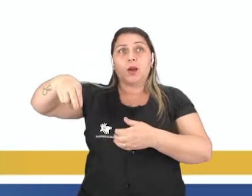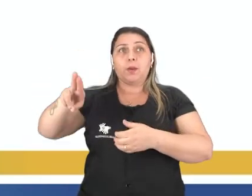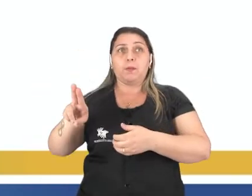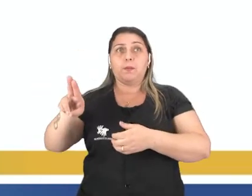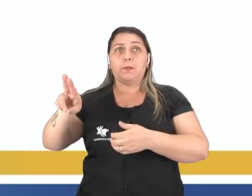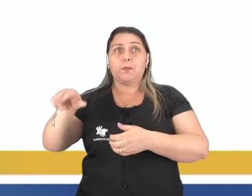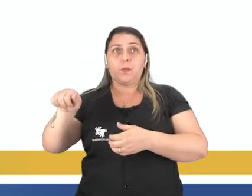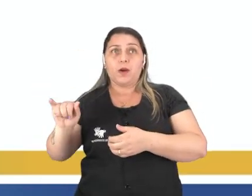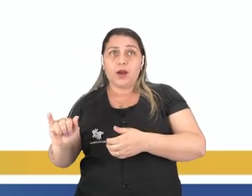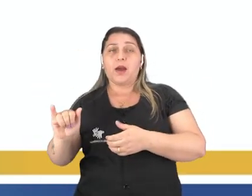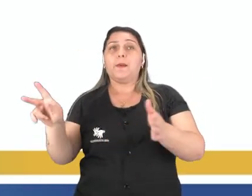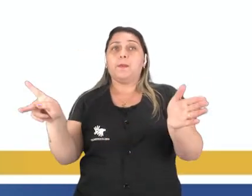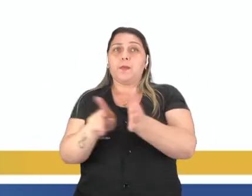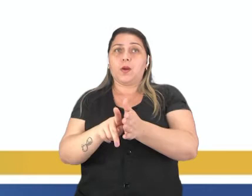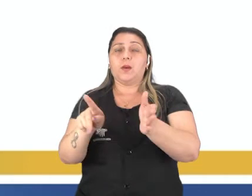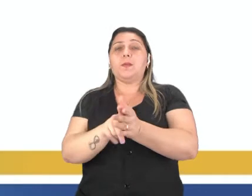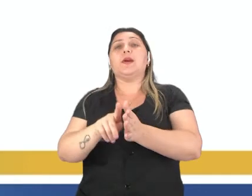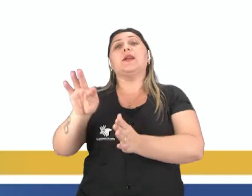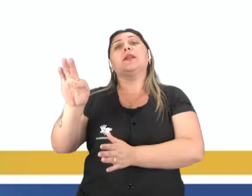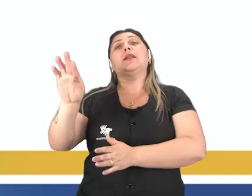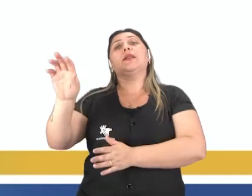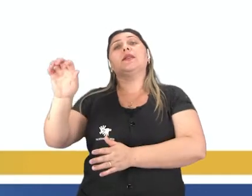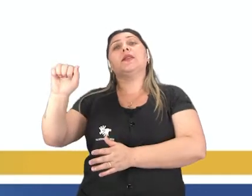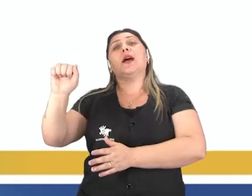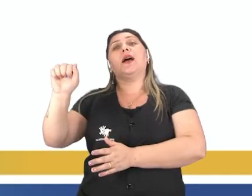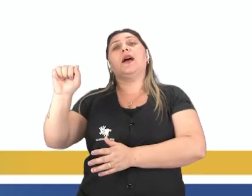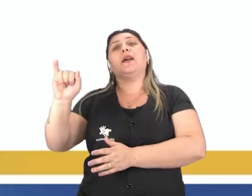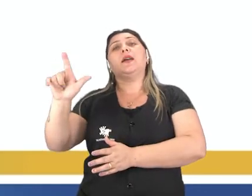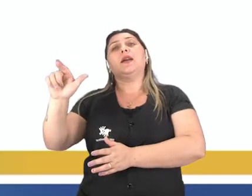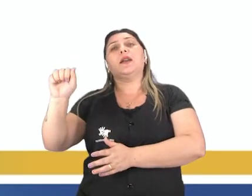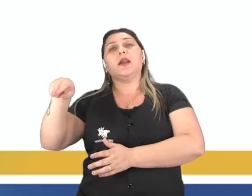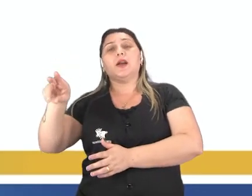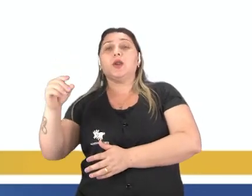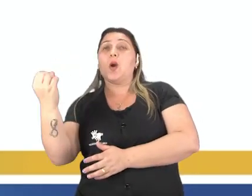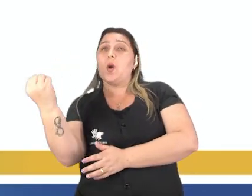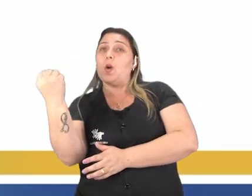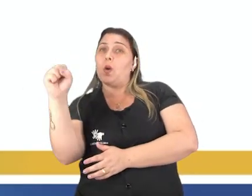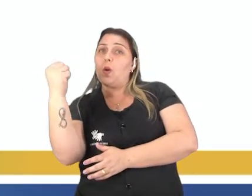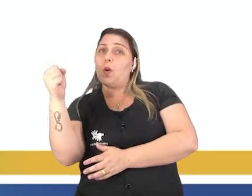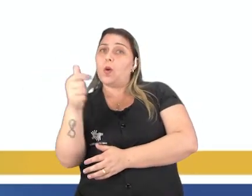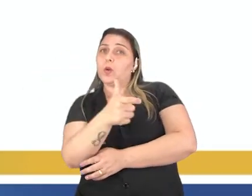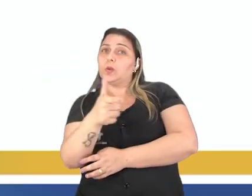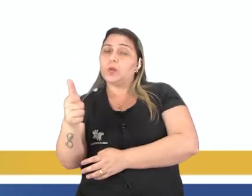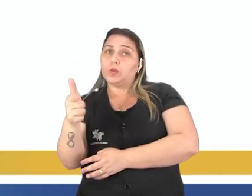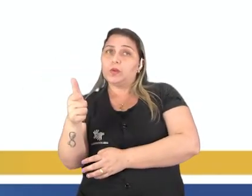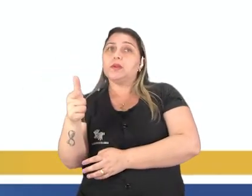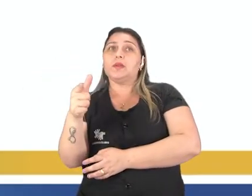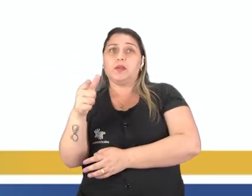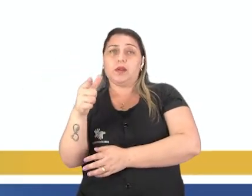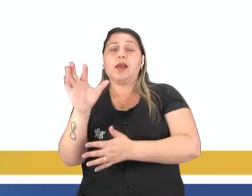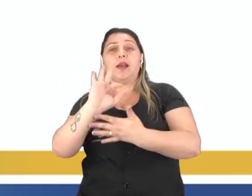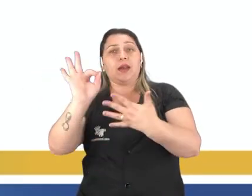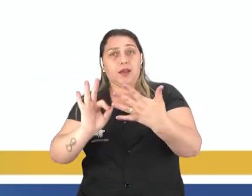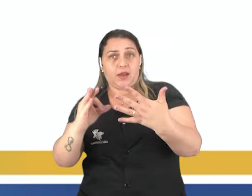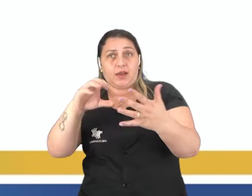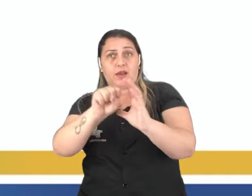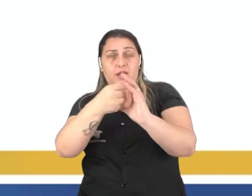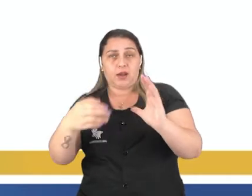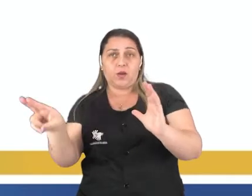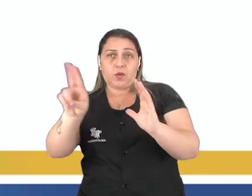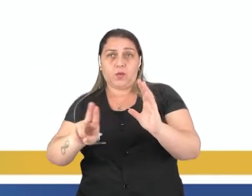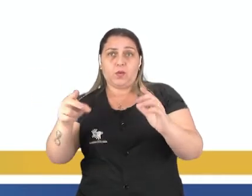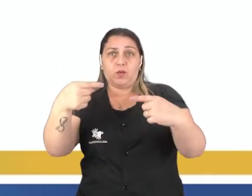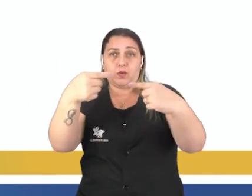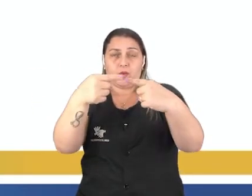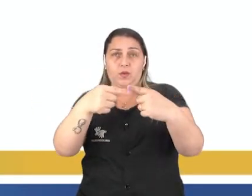luta originária da Tailândia, é conhecido como arte de 8 armas, né? Pois se caracteriza pelo uso